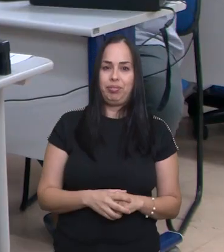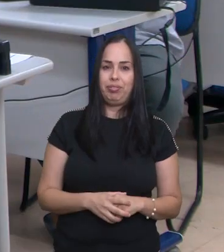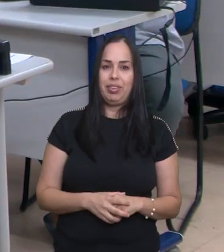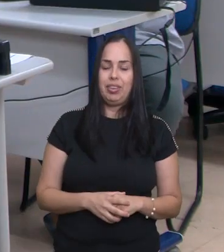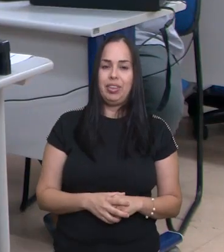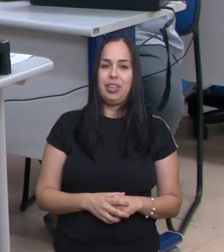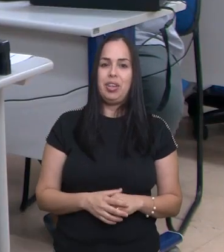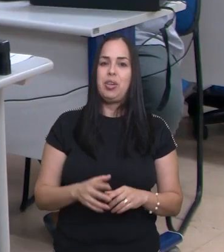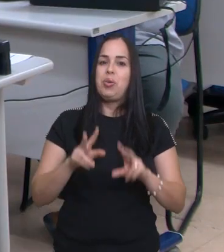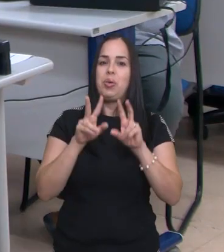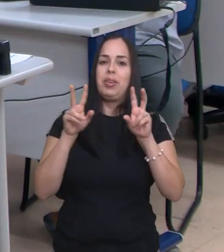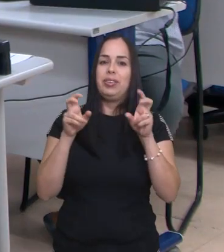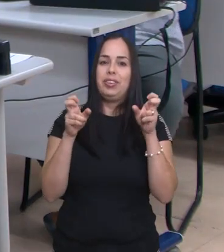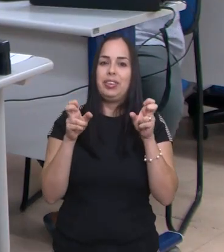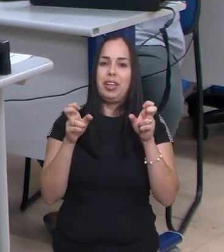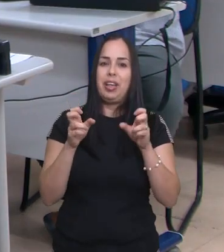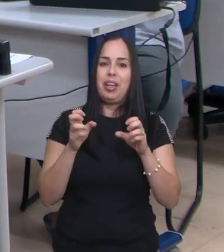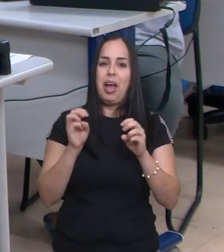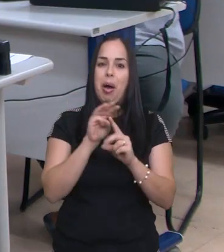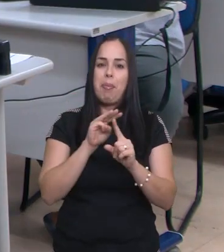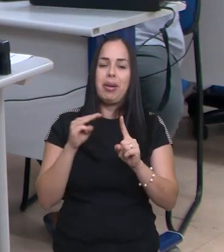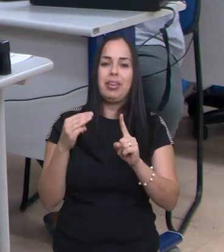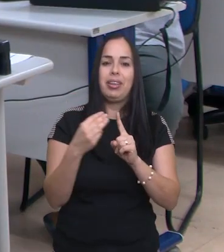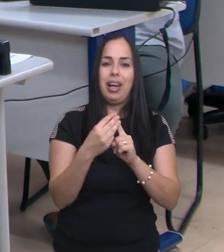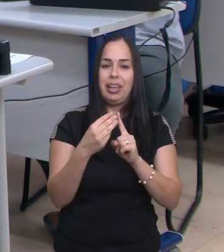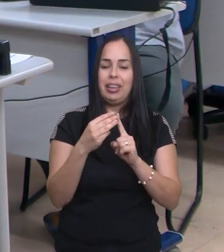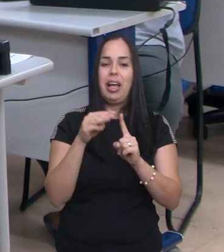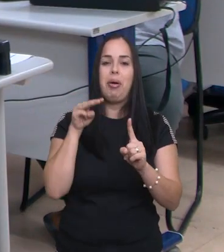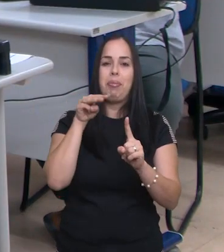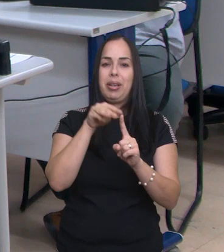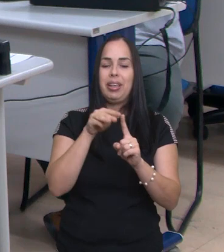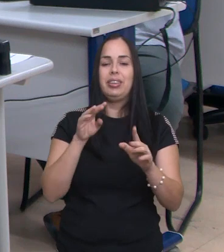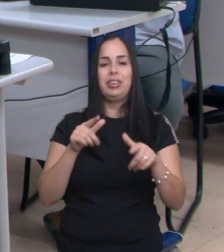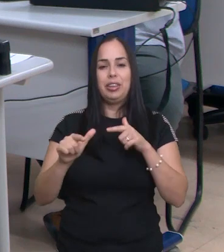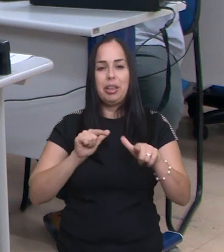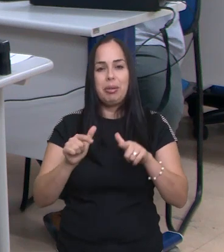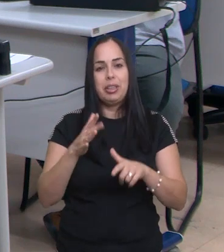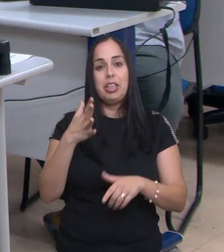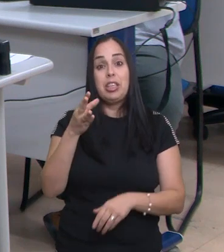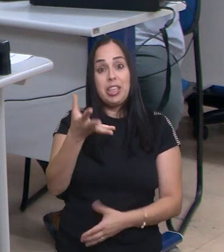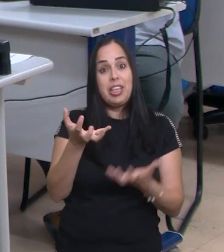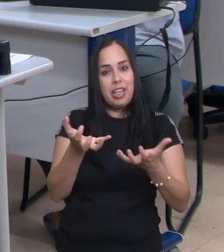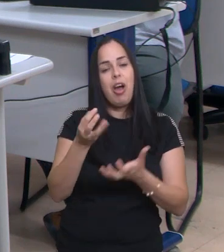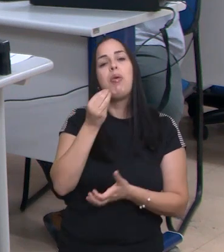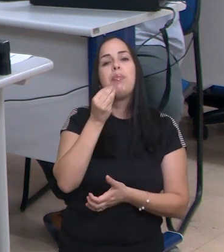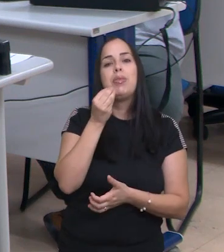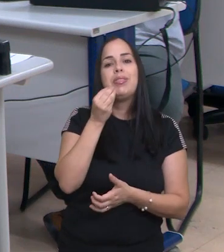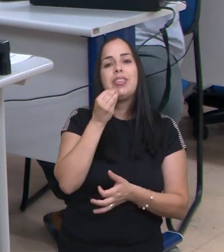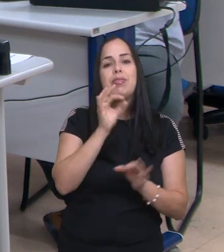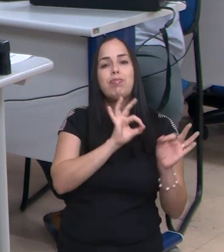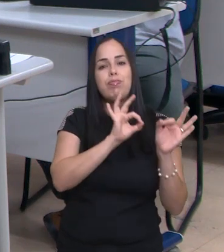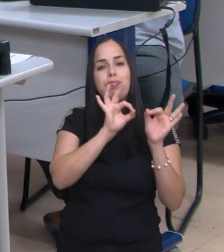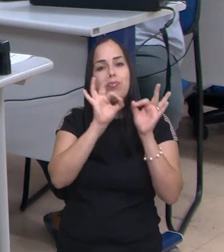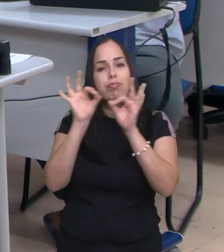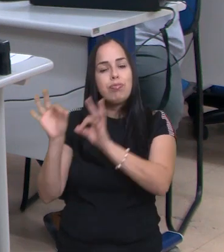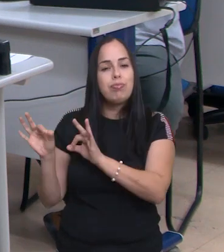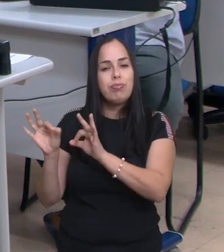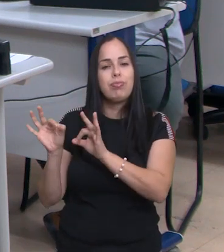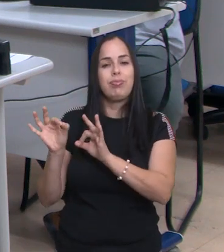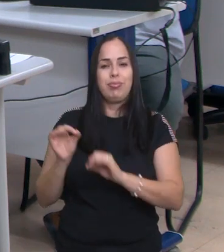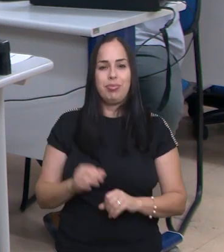o assunto agora é mercado de trabalho. Se você está em busca de emprego aqui em São José, é só ficar de olho na nossa agenda de serviços com